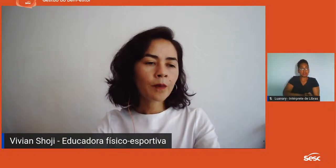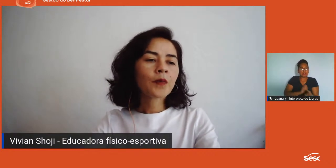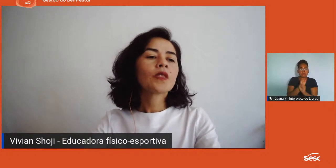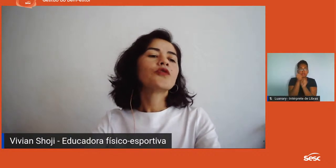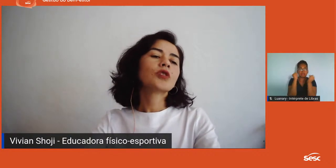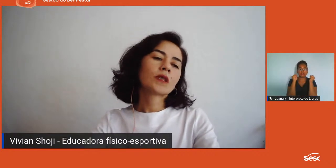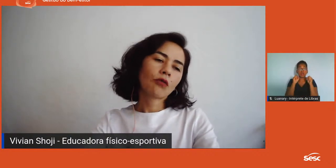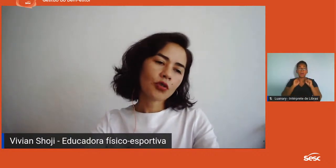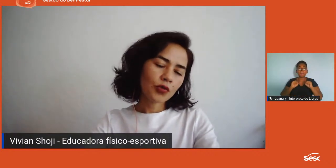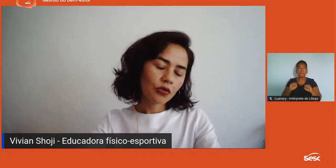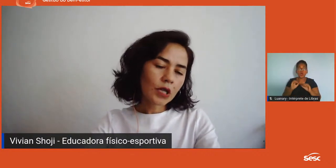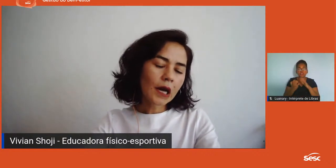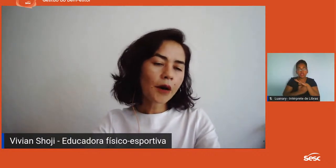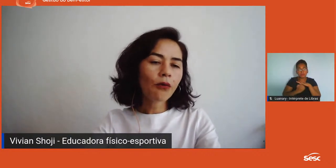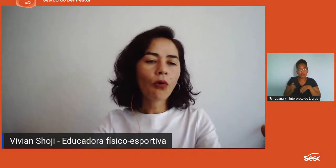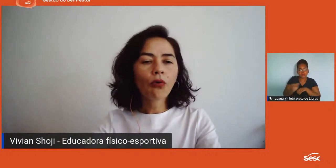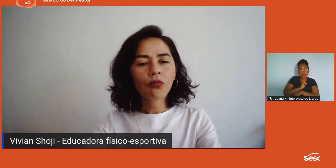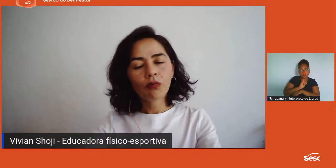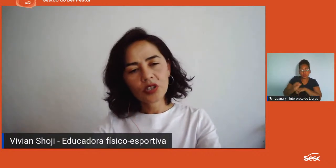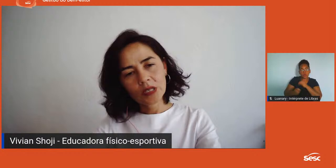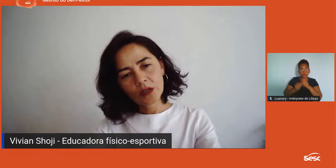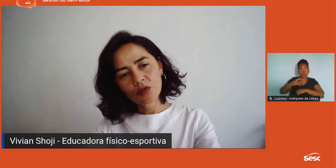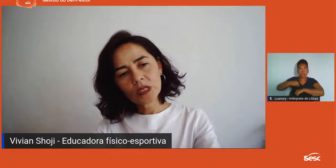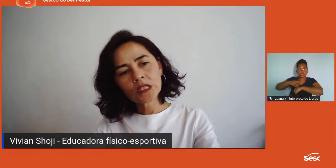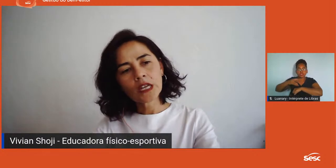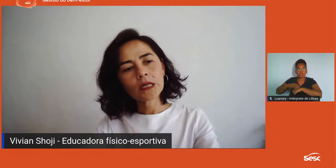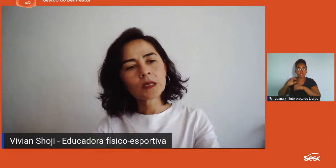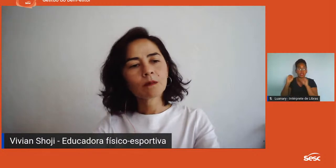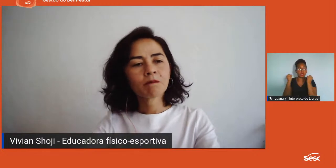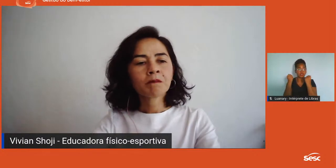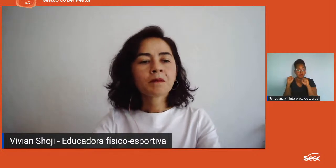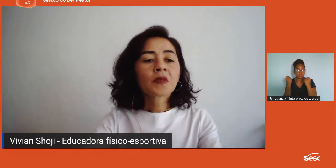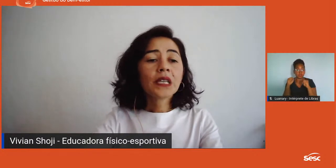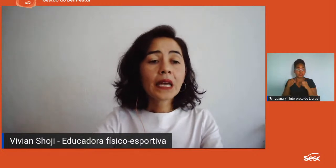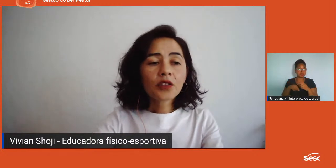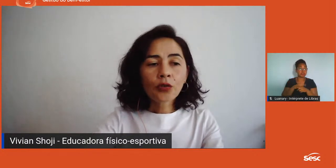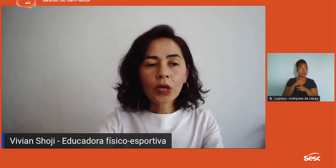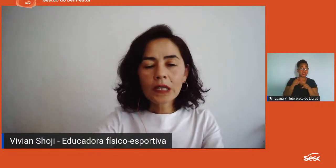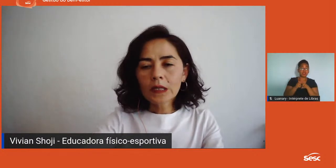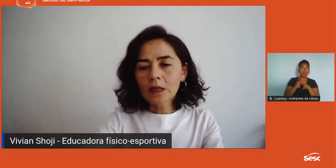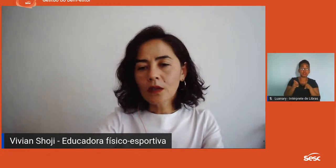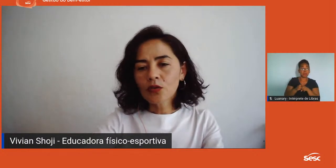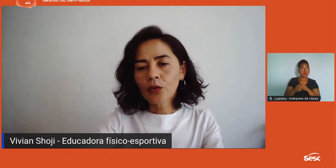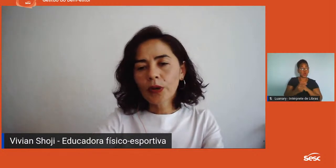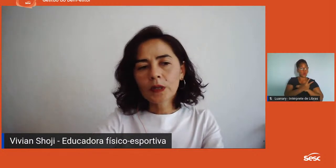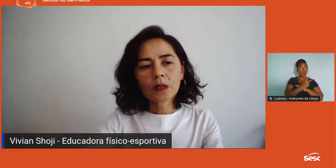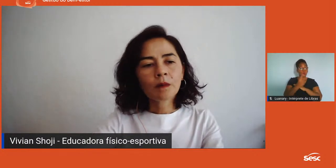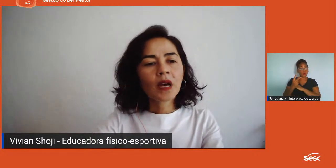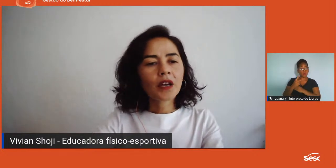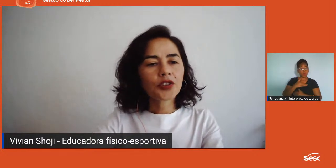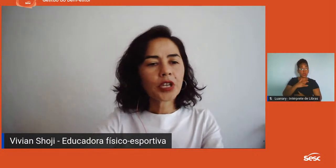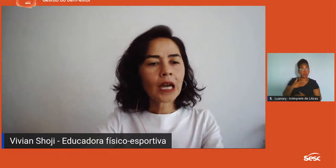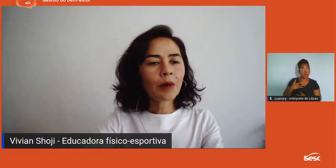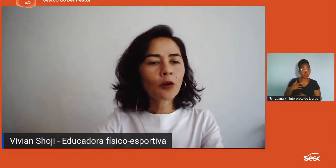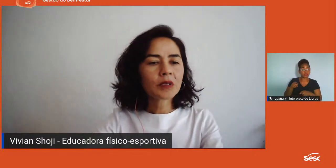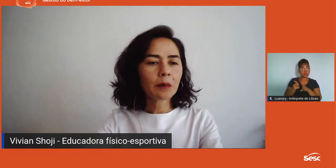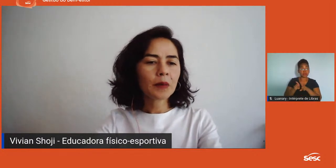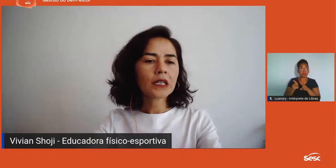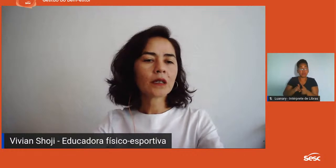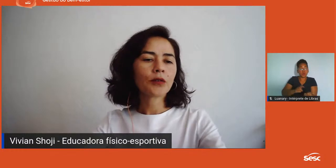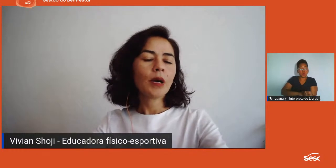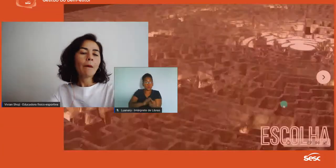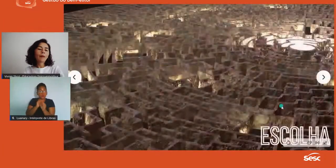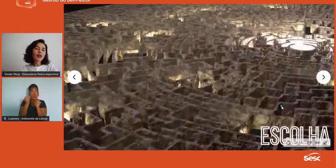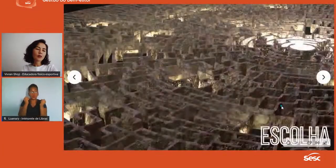peso, de saúde emocional ou uma gestão de estresse, e na escolha dessas ações, a gente acaba